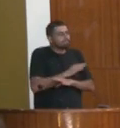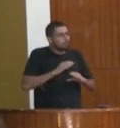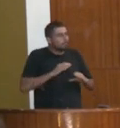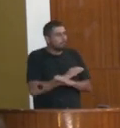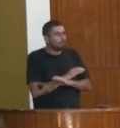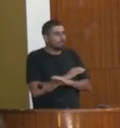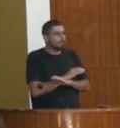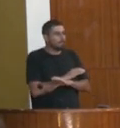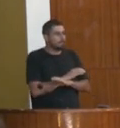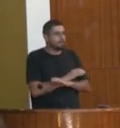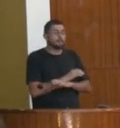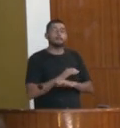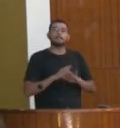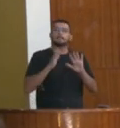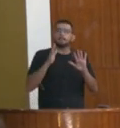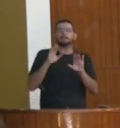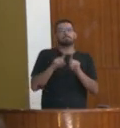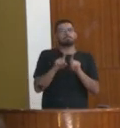e graças a